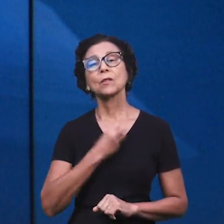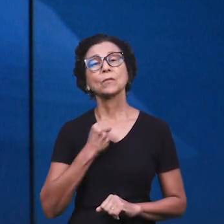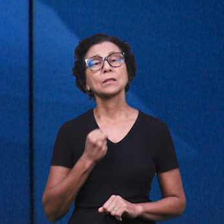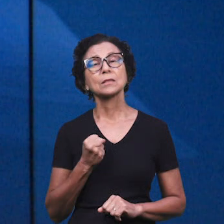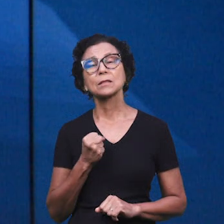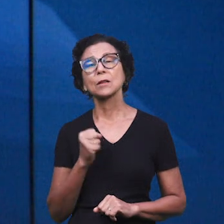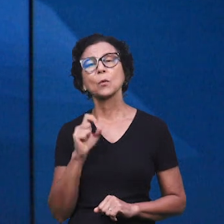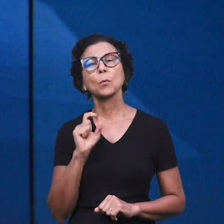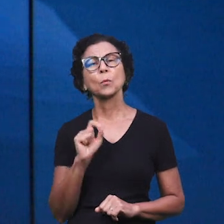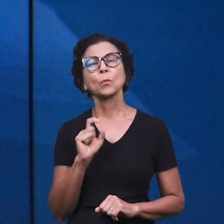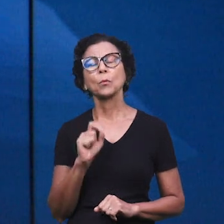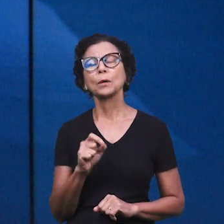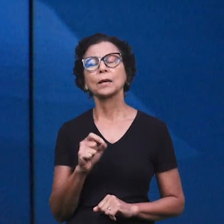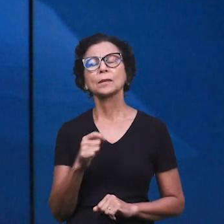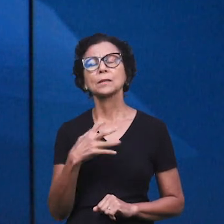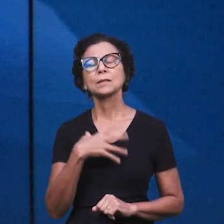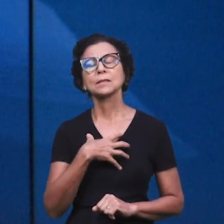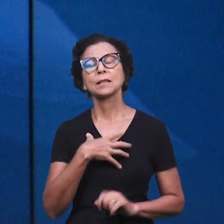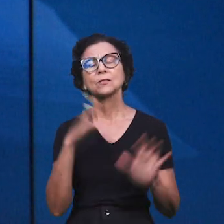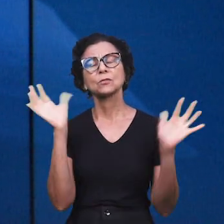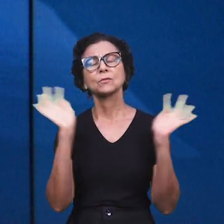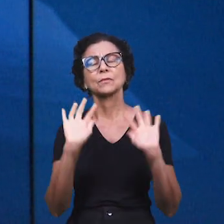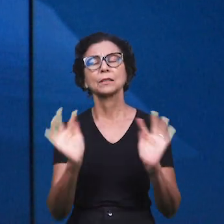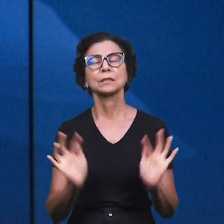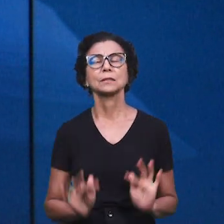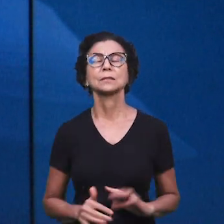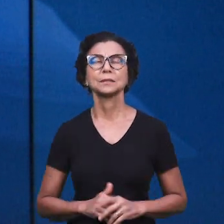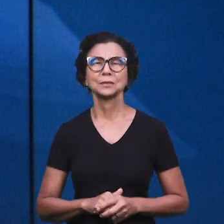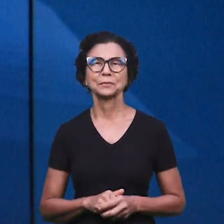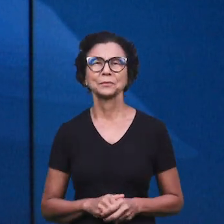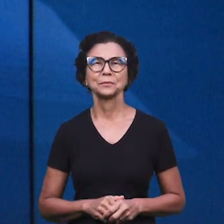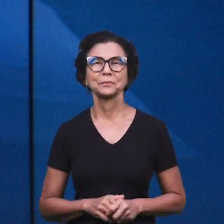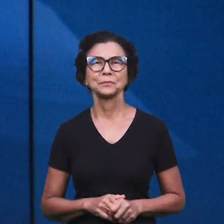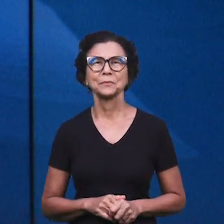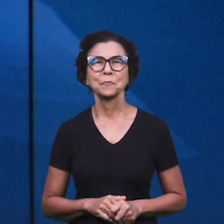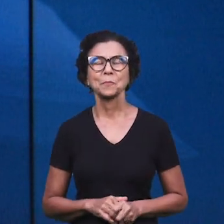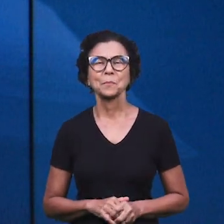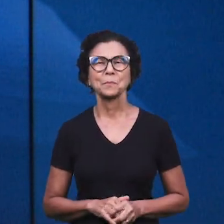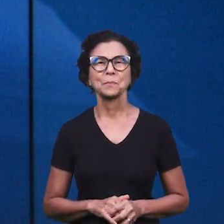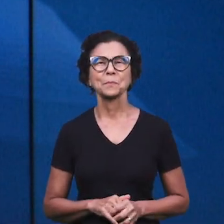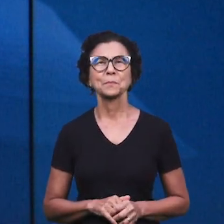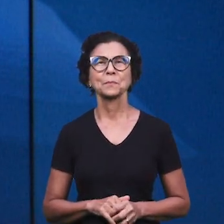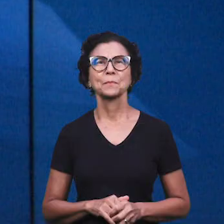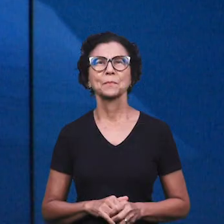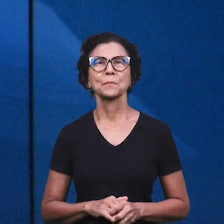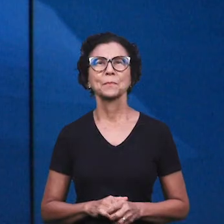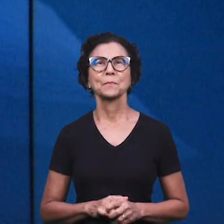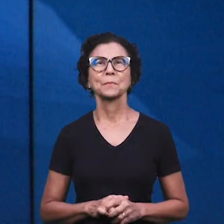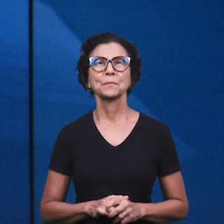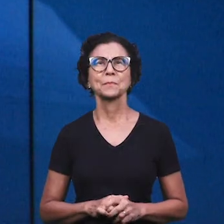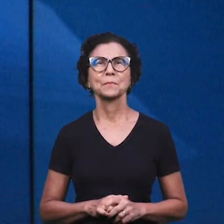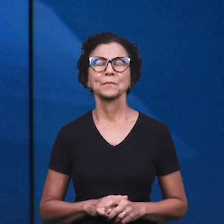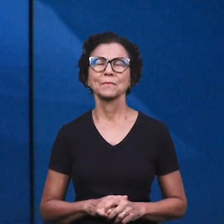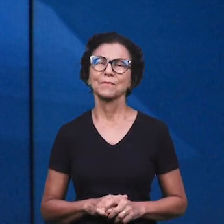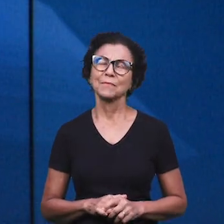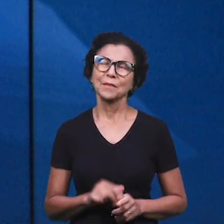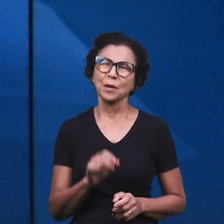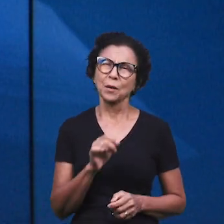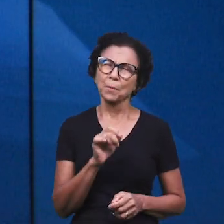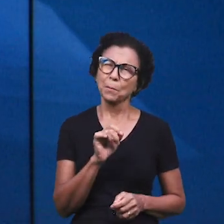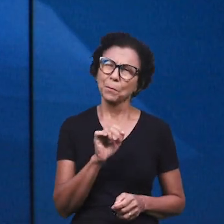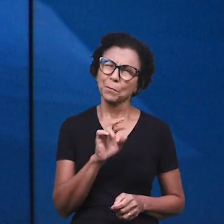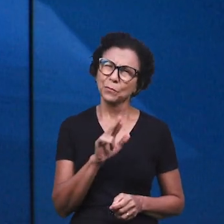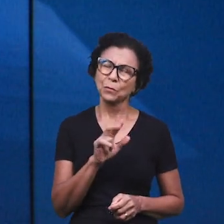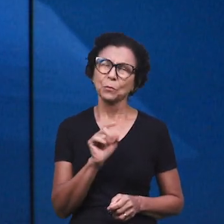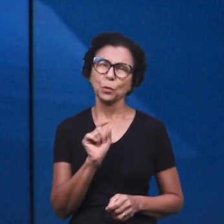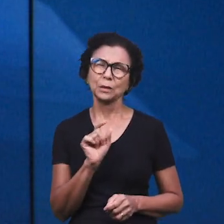para a classe de acessibilidade. Por isso a pergunta saiu um pouquinho diferente, para facilitar. Primeiramente, nós vamos ouvir lá o